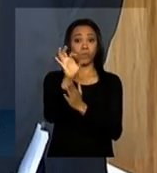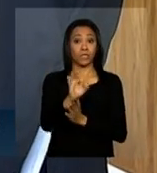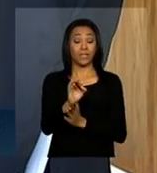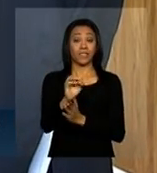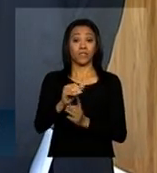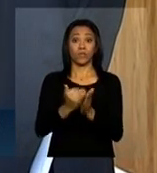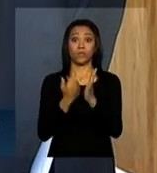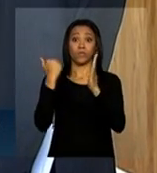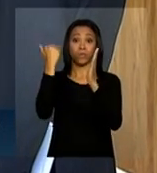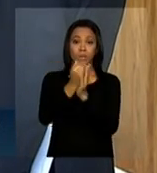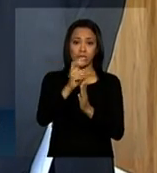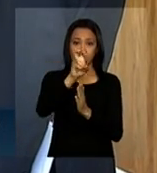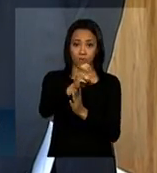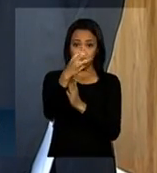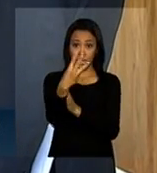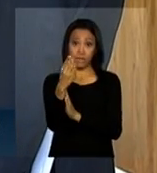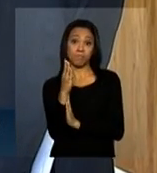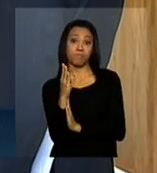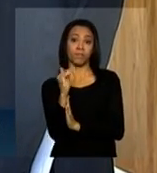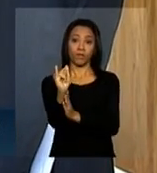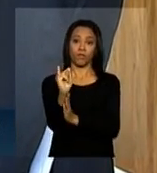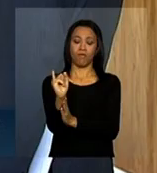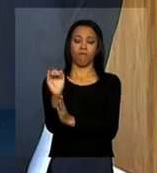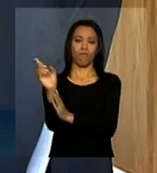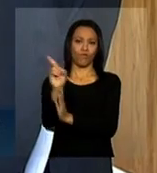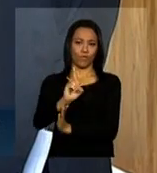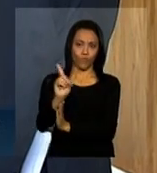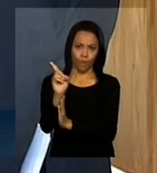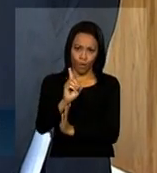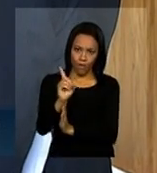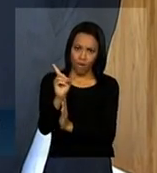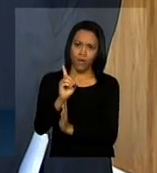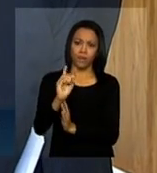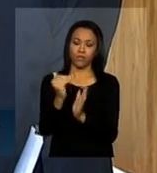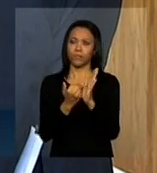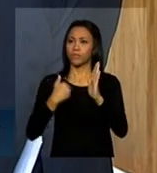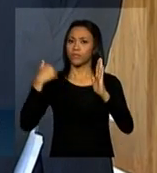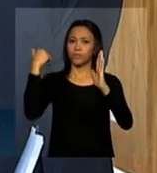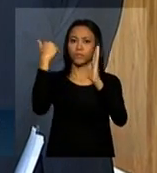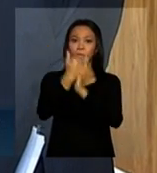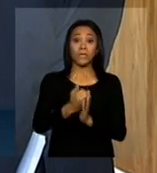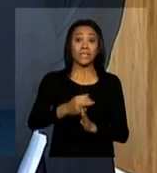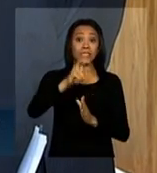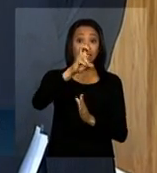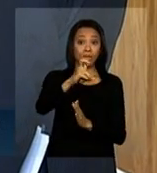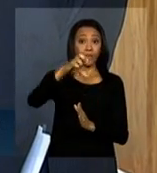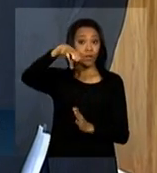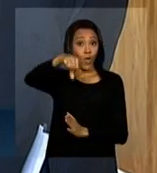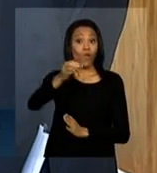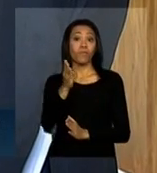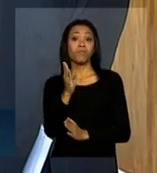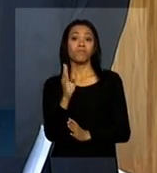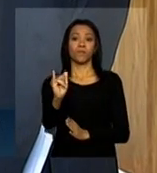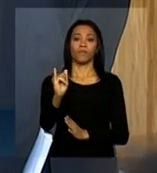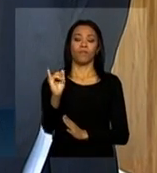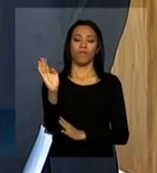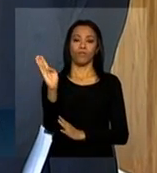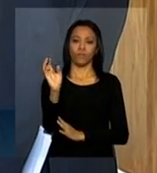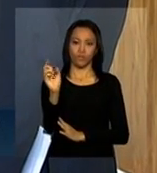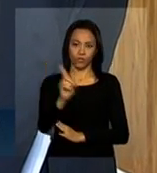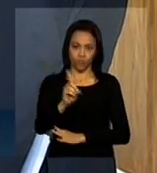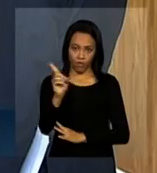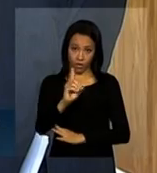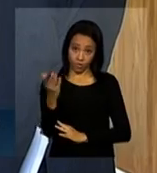bilhões de dólares para 59 bilhões de dólares. Os